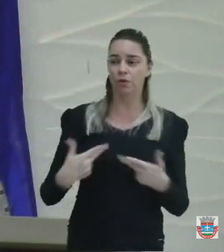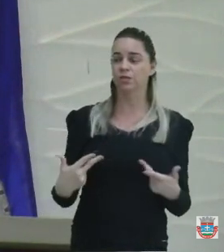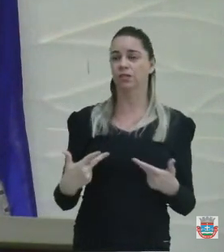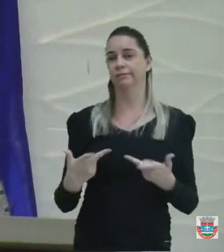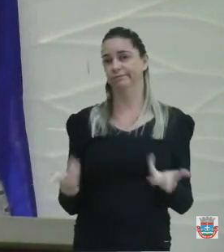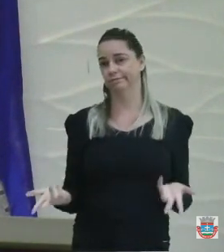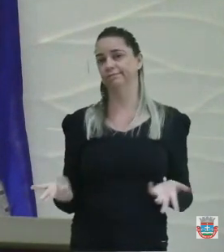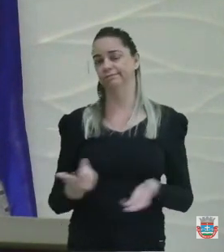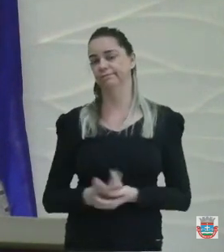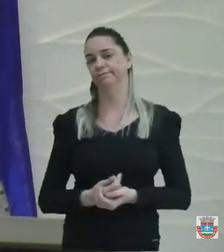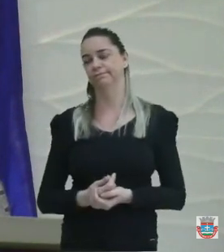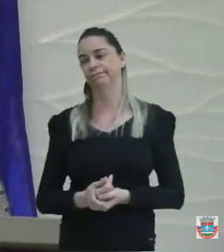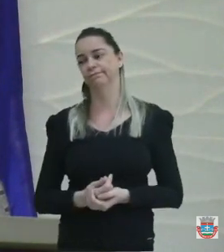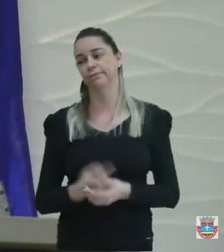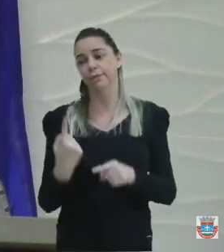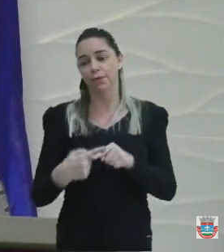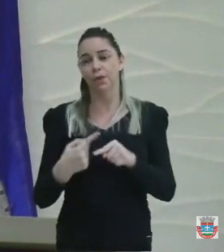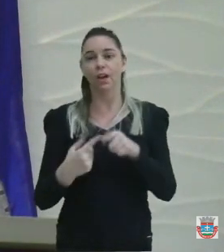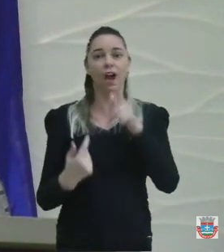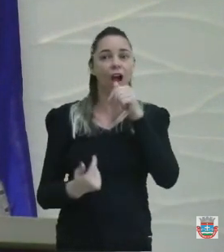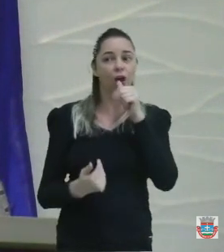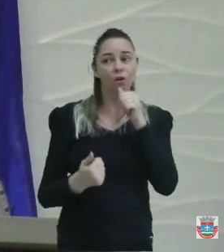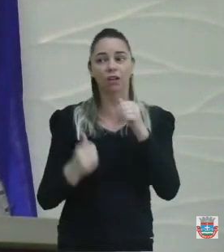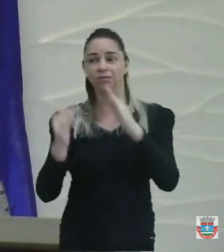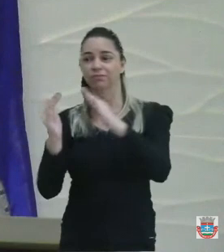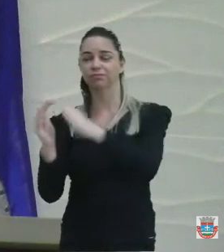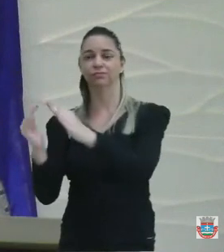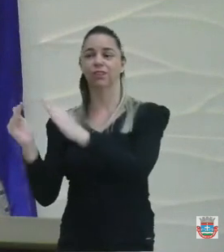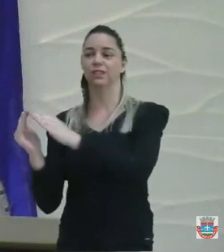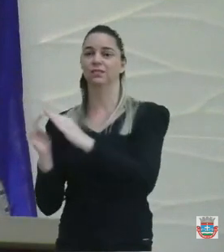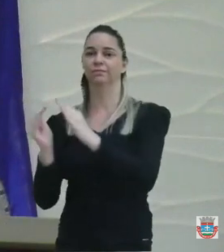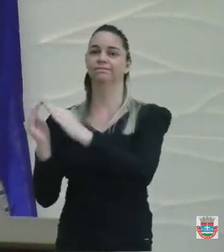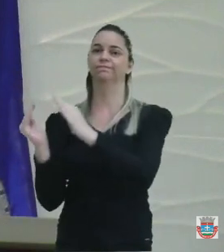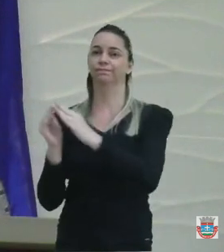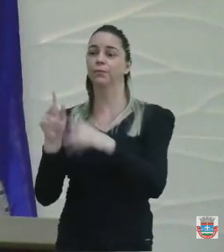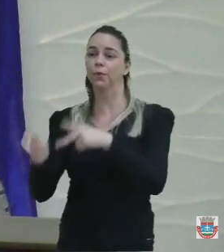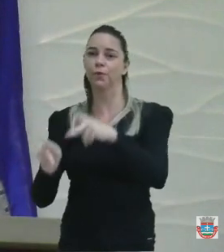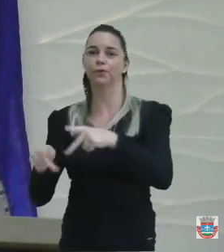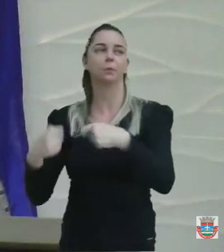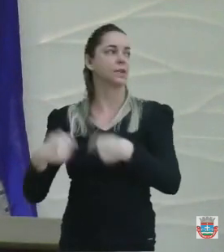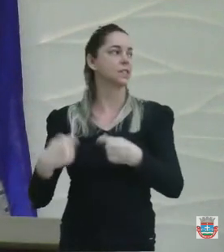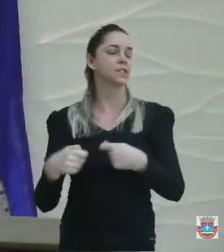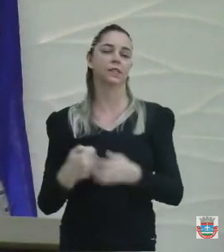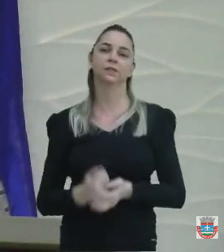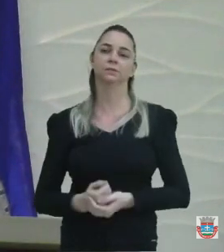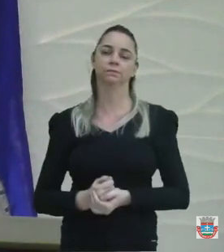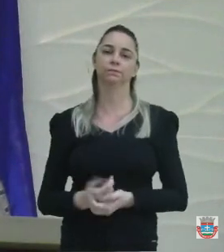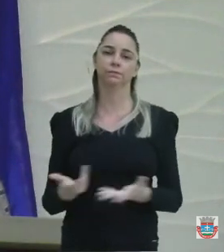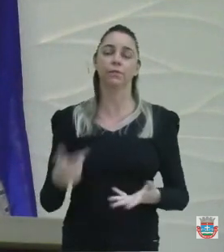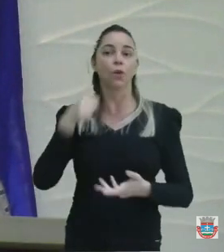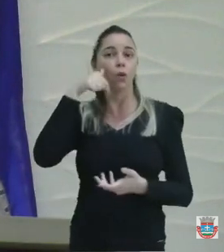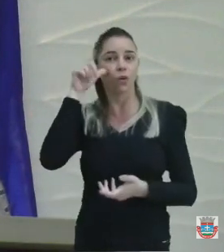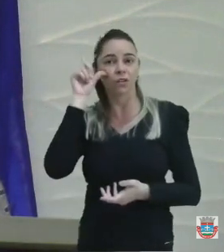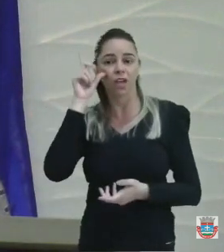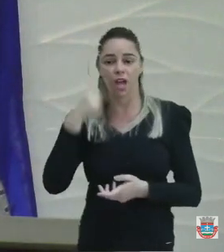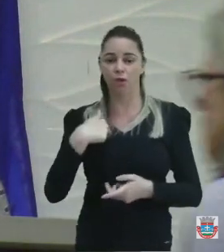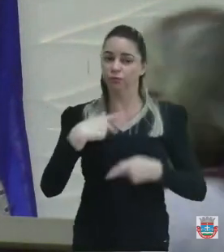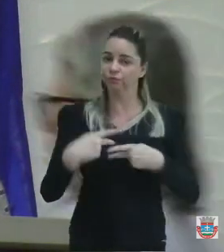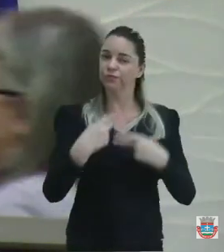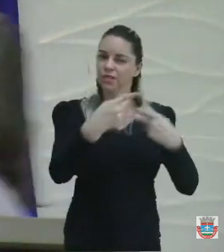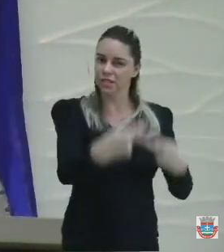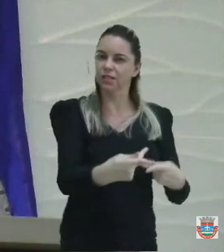para poder fazer com que a água chegue na casa do povo, né? Ontem eu fiz uma visita ali